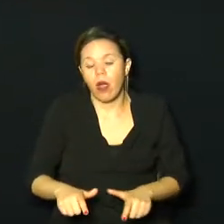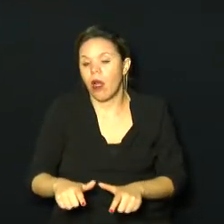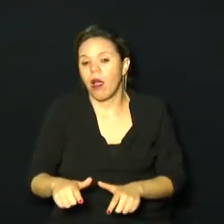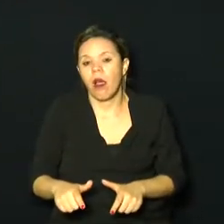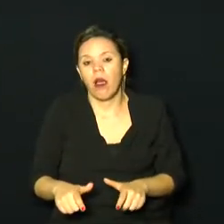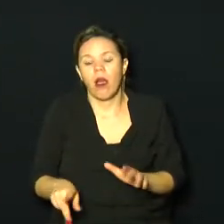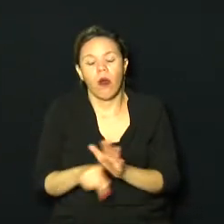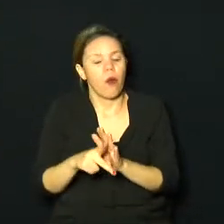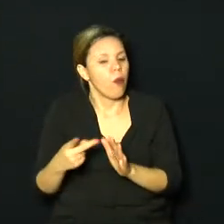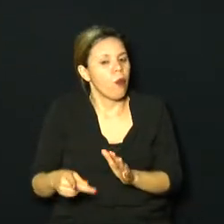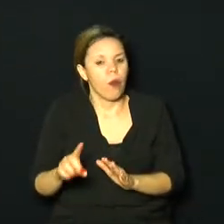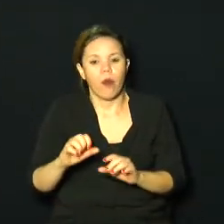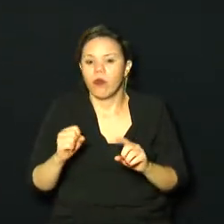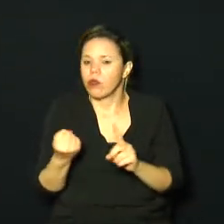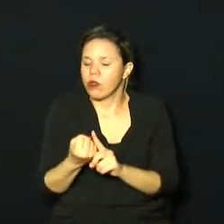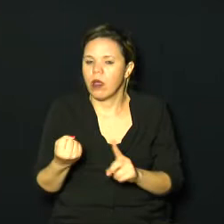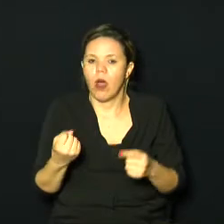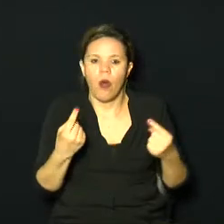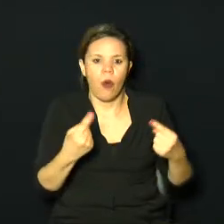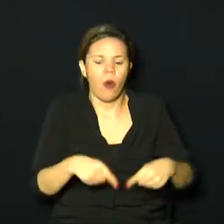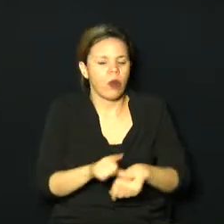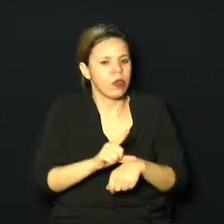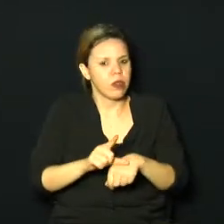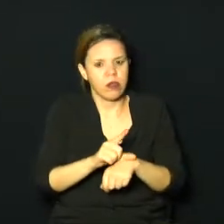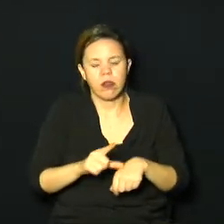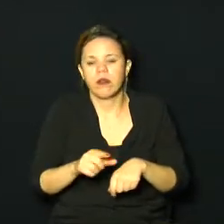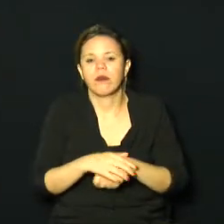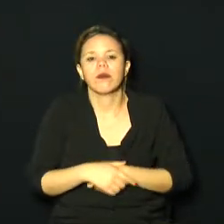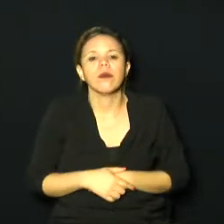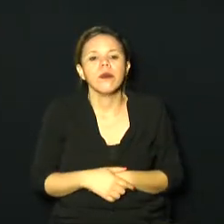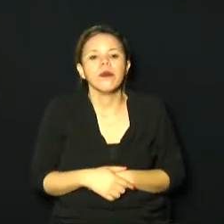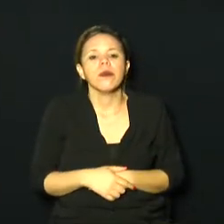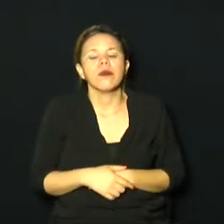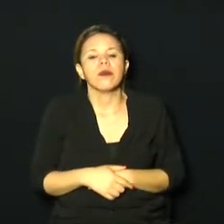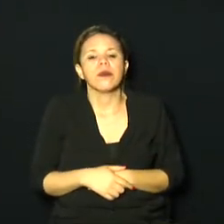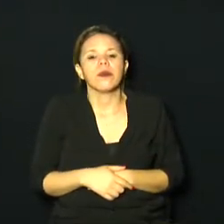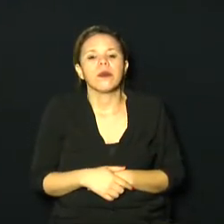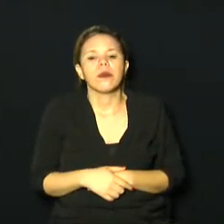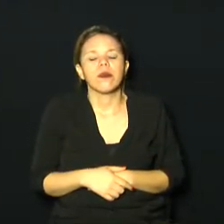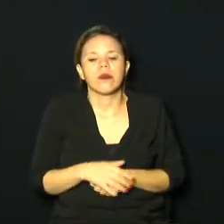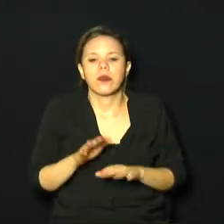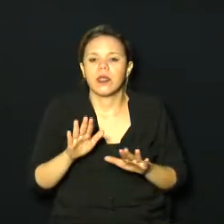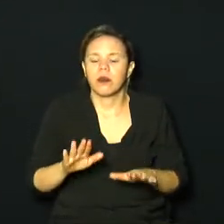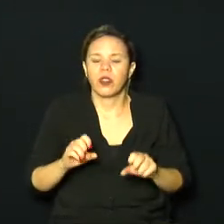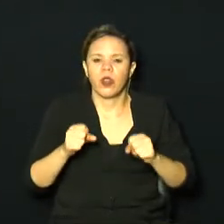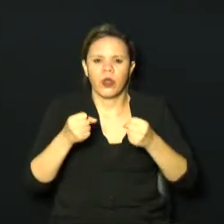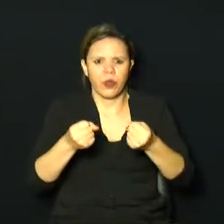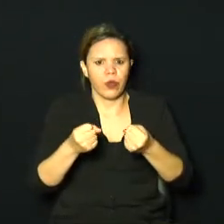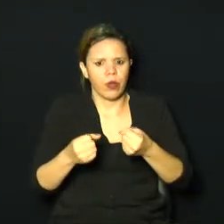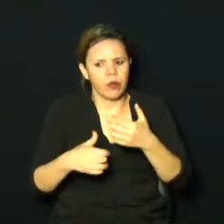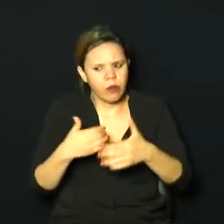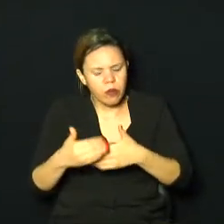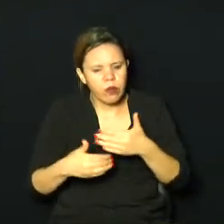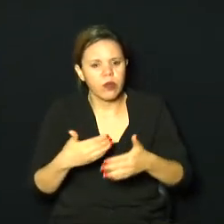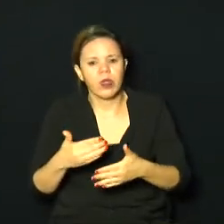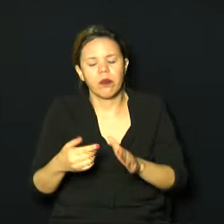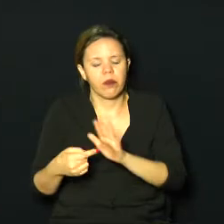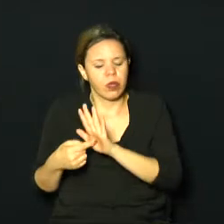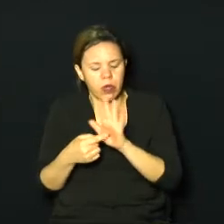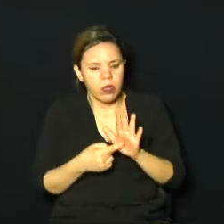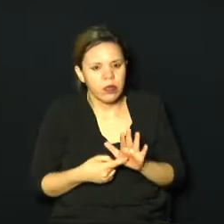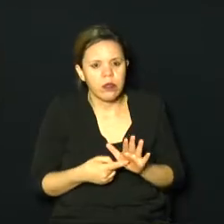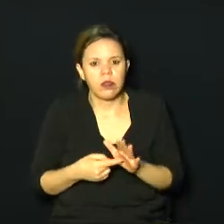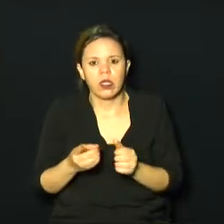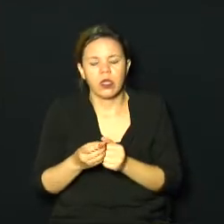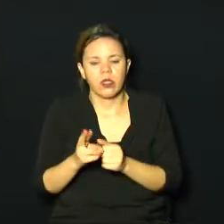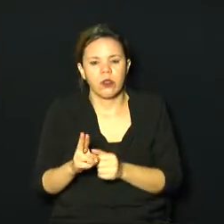social e que isso vai contra a legislação vigente. Ela vai estar, então, apesar de um discurso muito progressista que se aparece, né, do